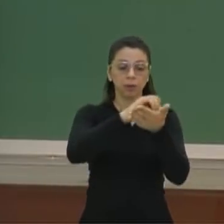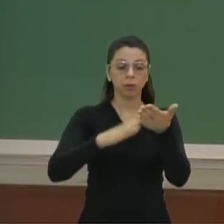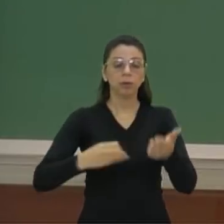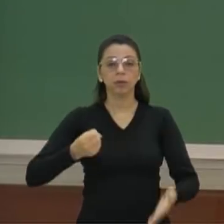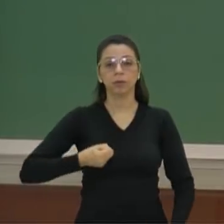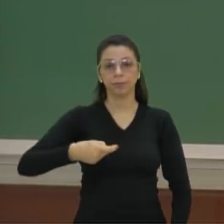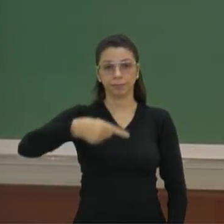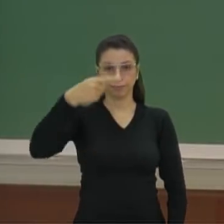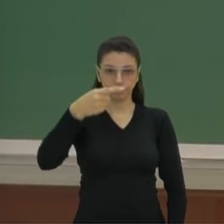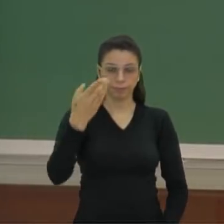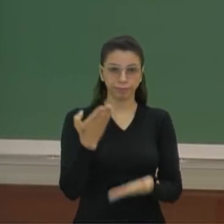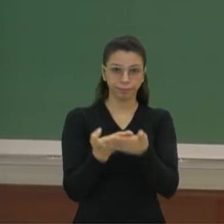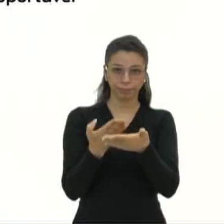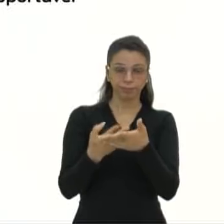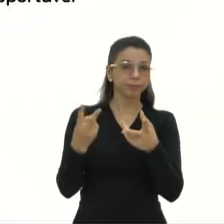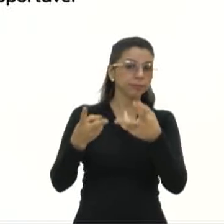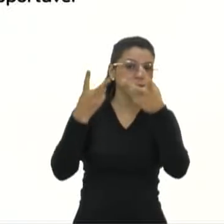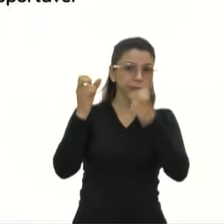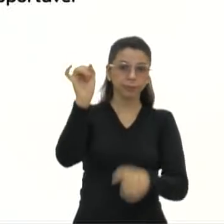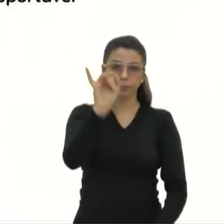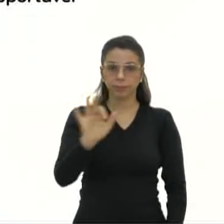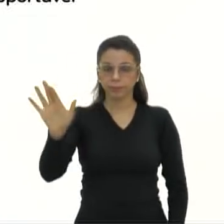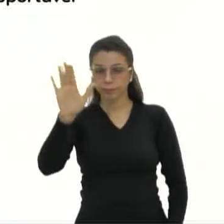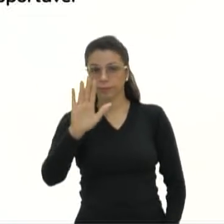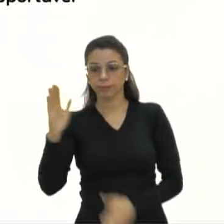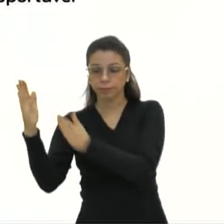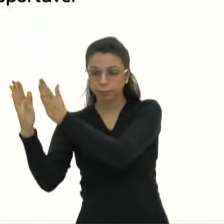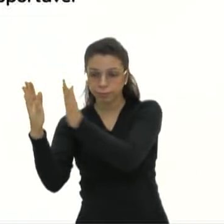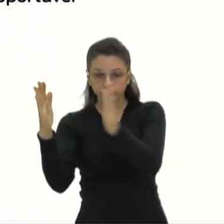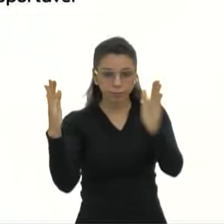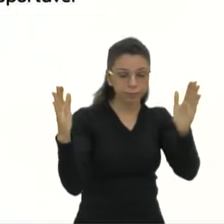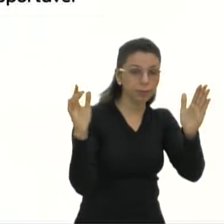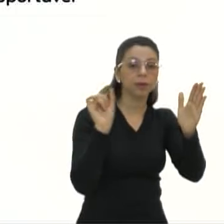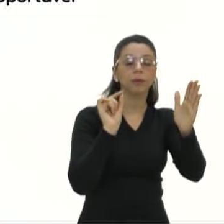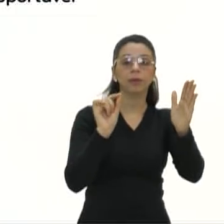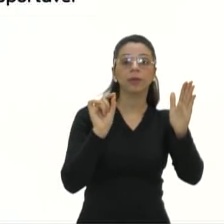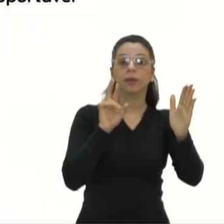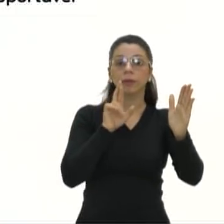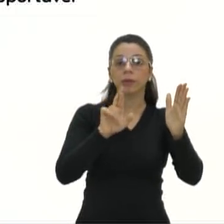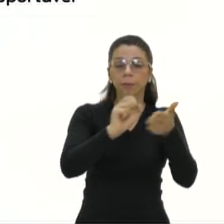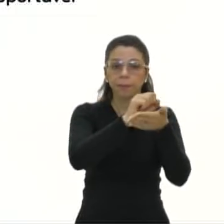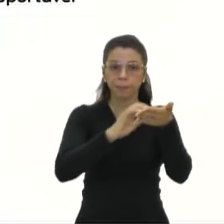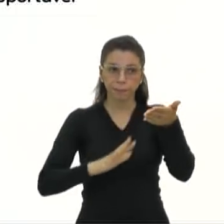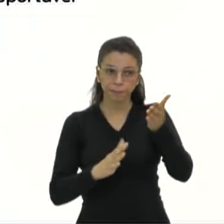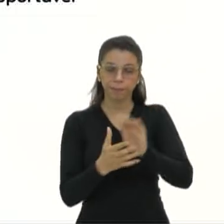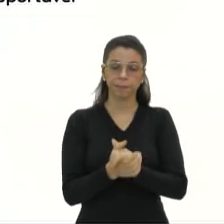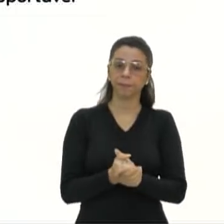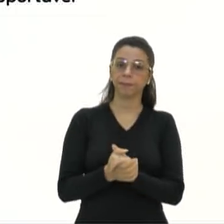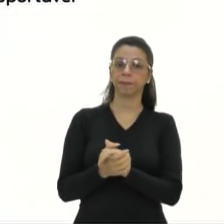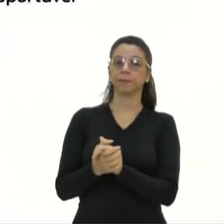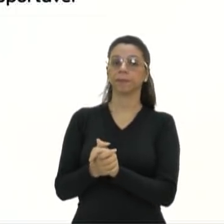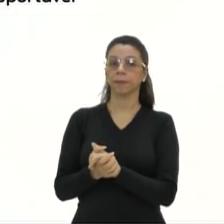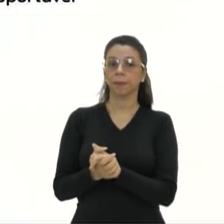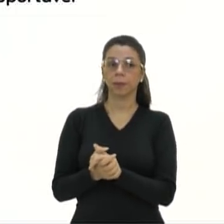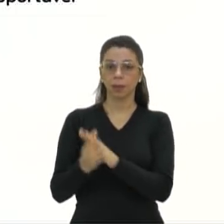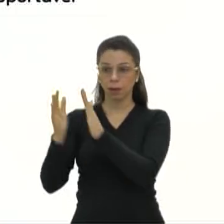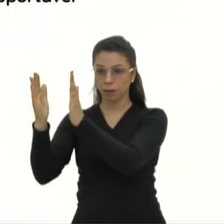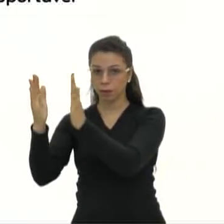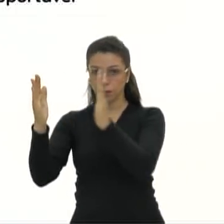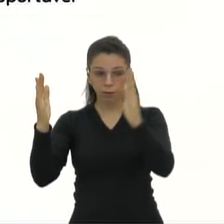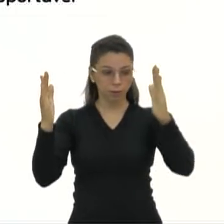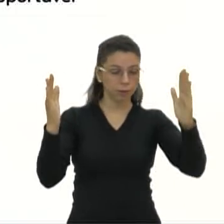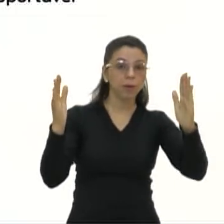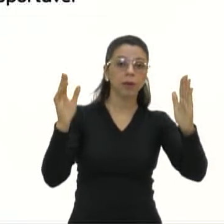1 da nossa aula de hoje. Observe a imagem abaixo e responda a questão a seguir. Então, essa imagem nós já trabalhamos, é sobre